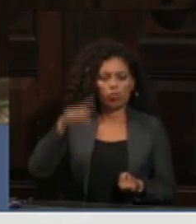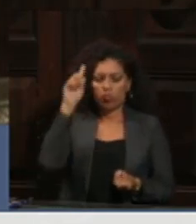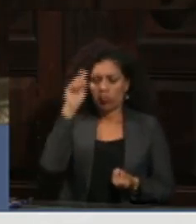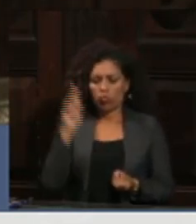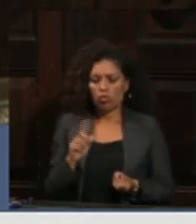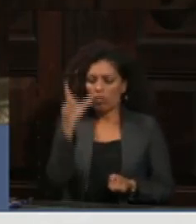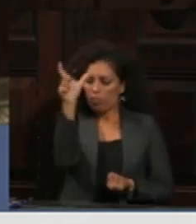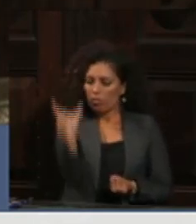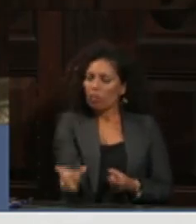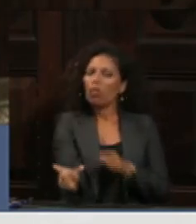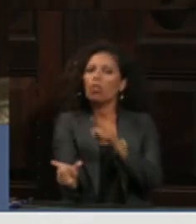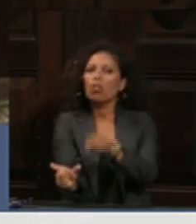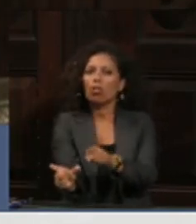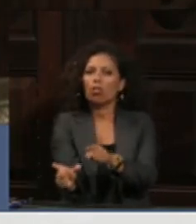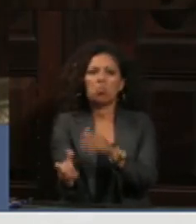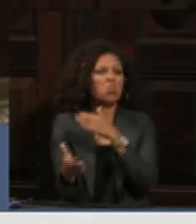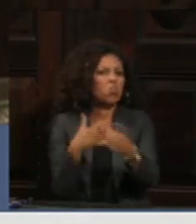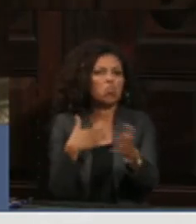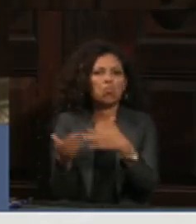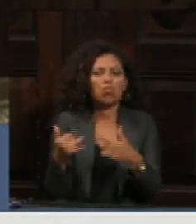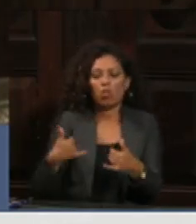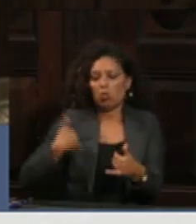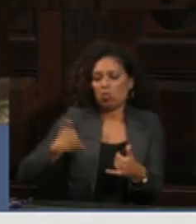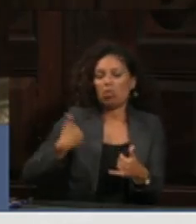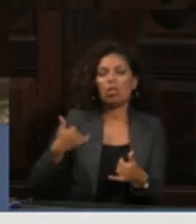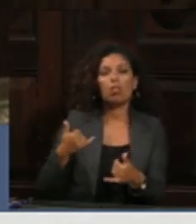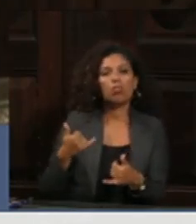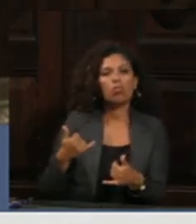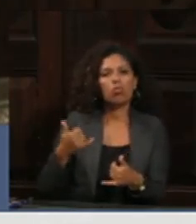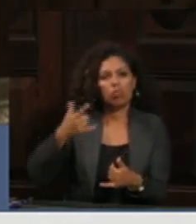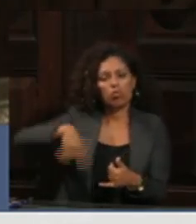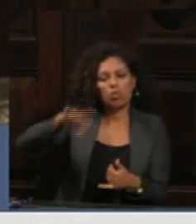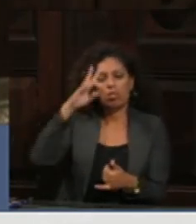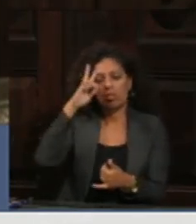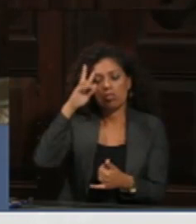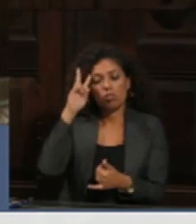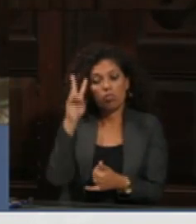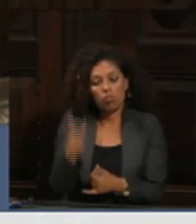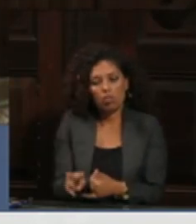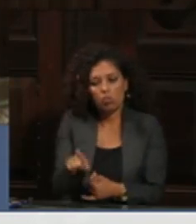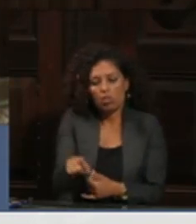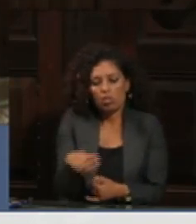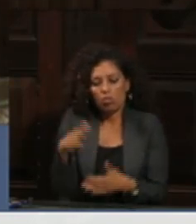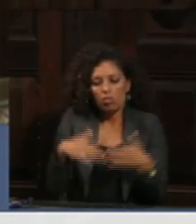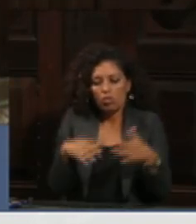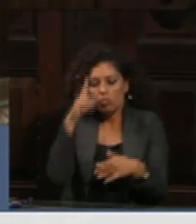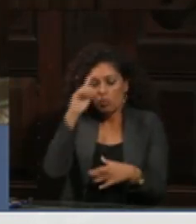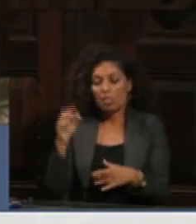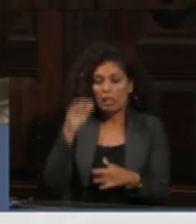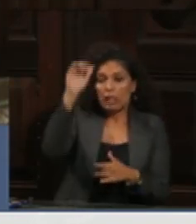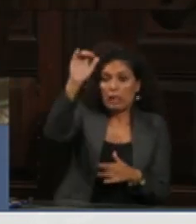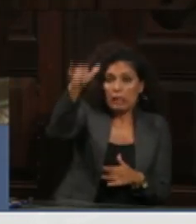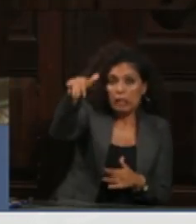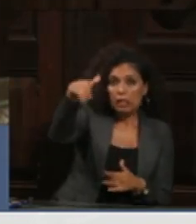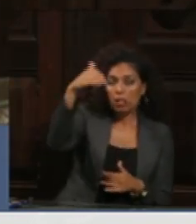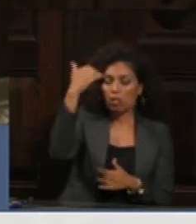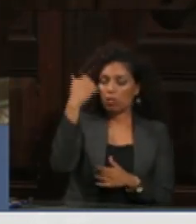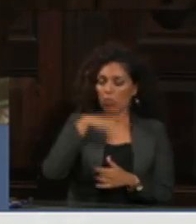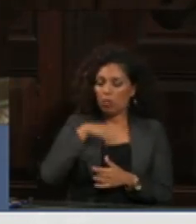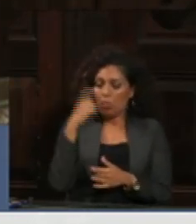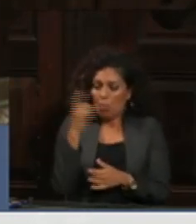humano, independente da idade, como uma pessoa que tem angústias, decepções, medos,